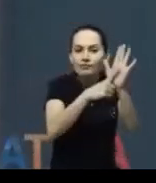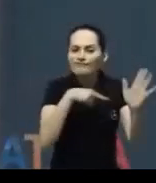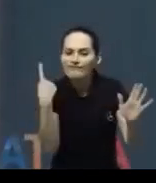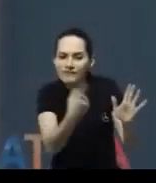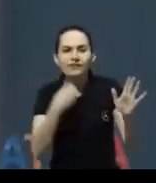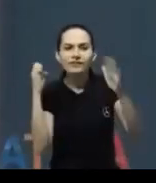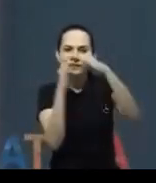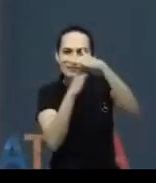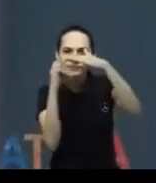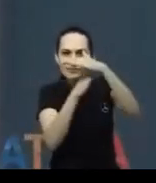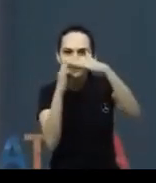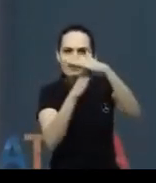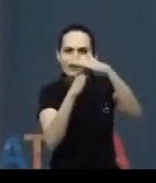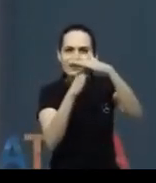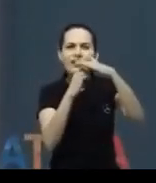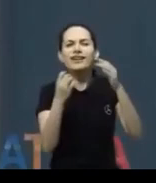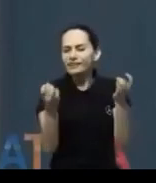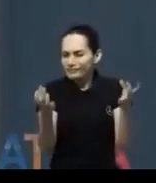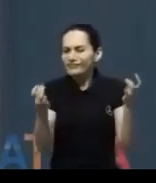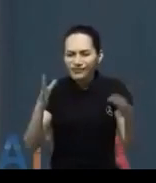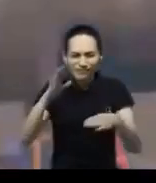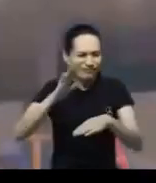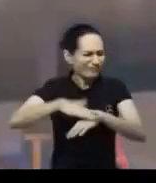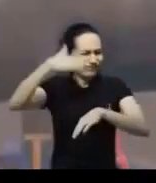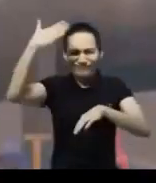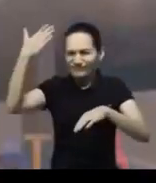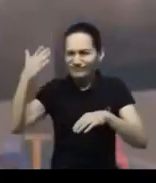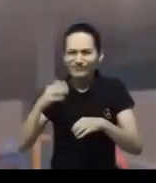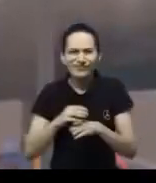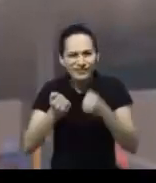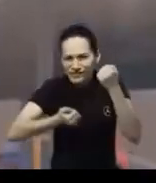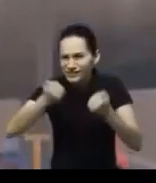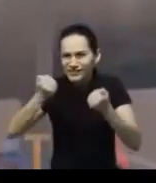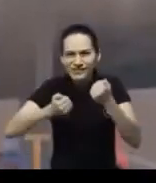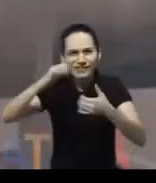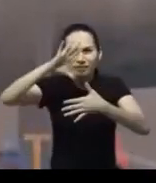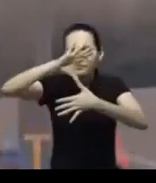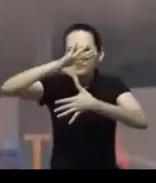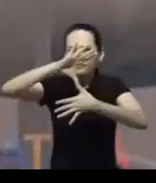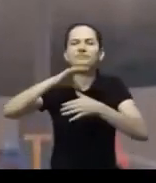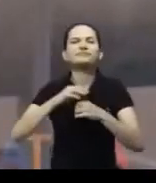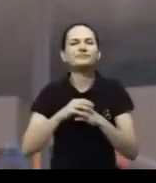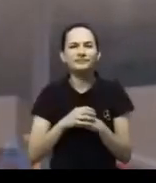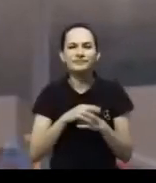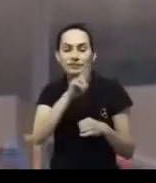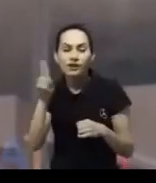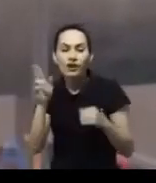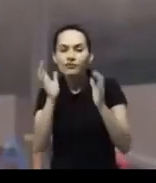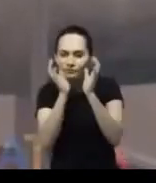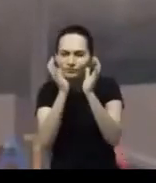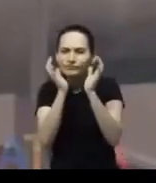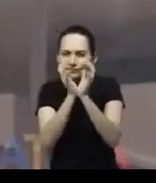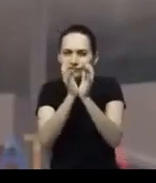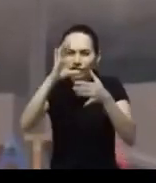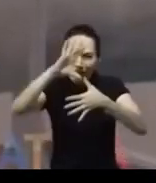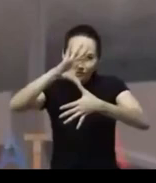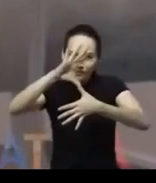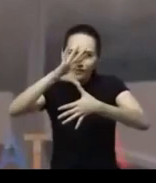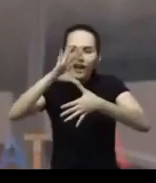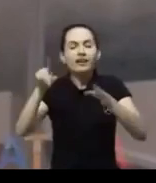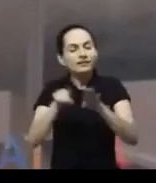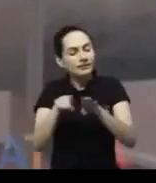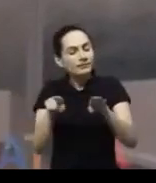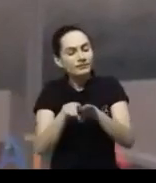maior exportadora de veículos comerciais da América Latina. Em nome de todo o time da Daimler Latina e também dos colegas de